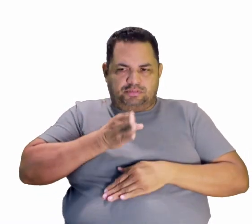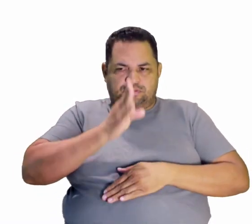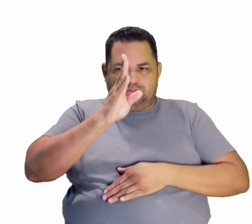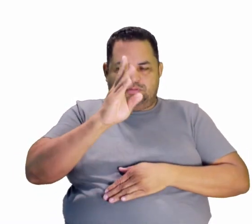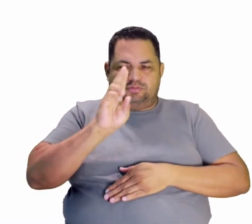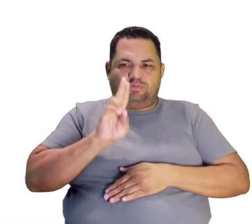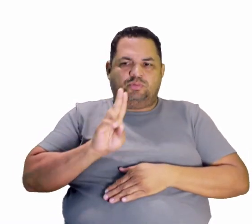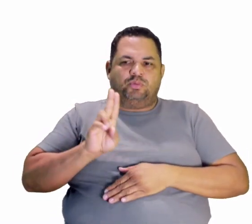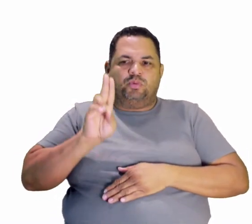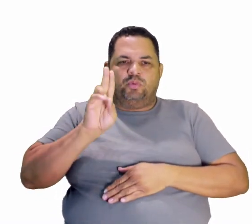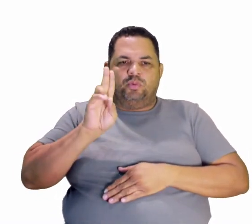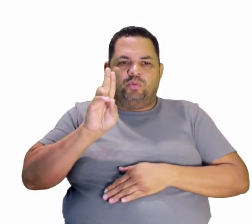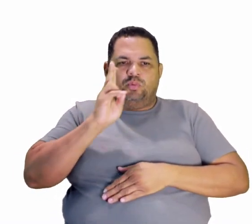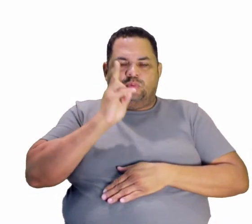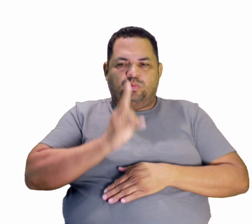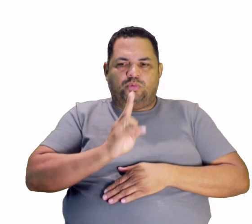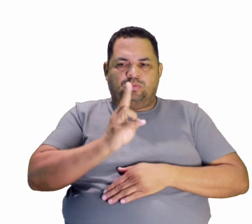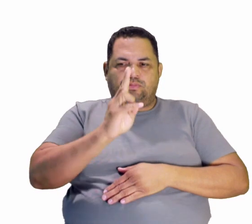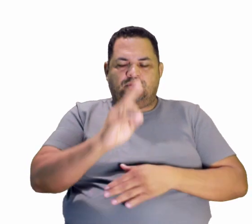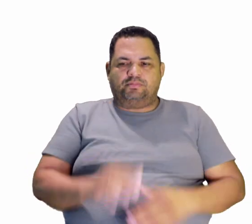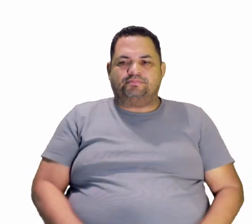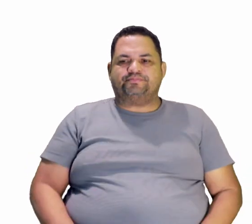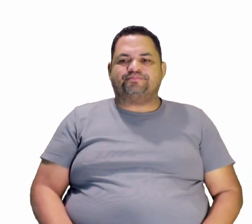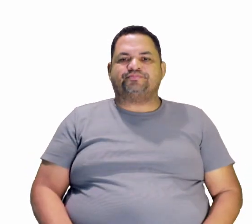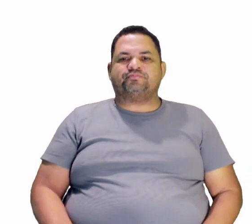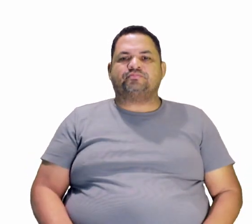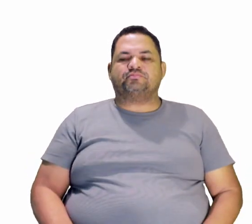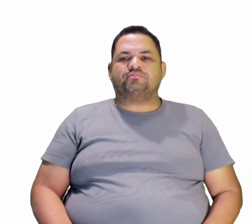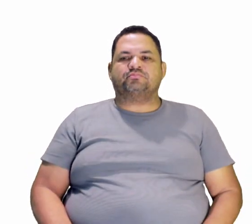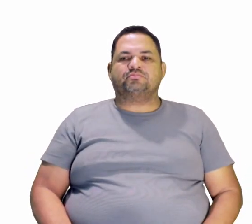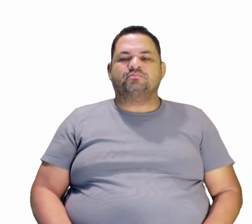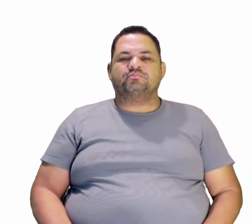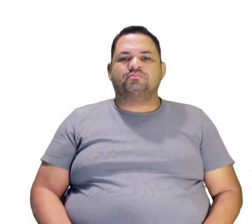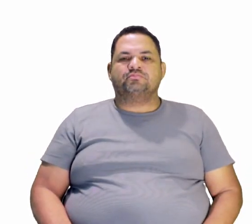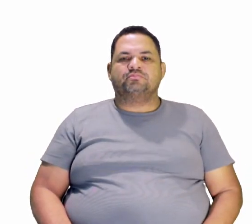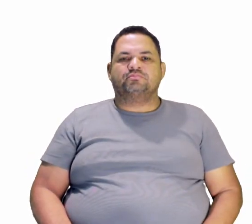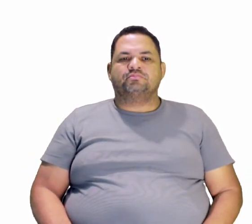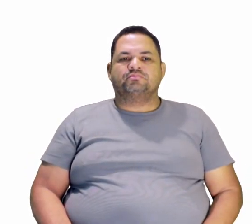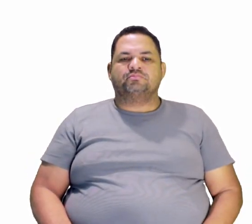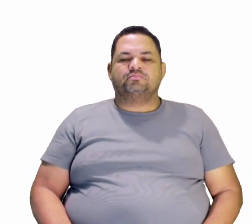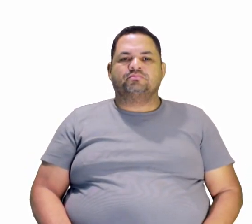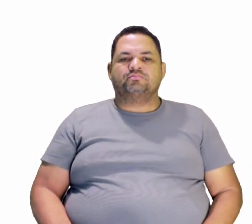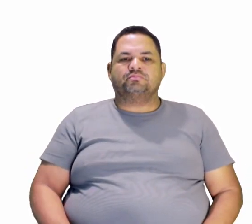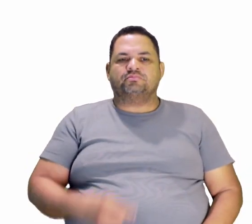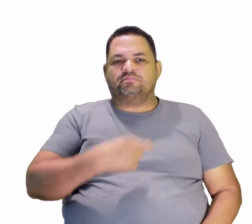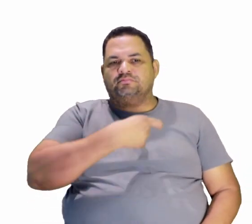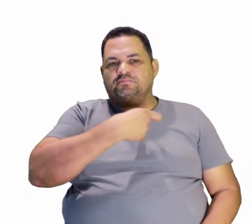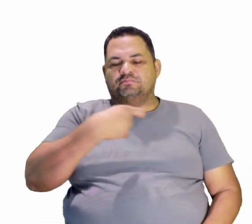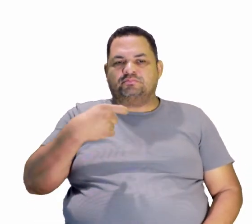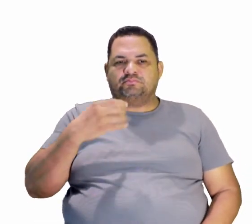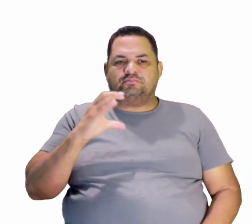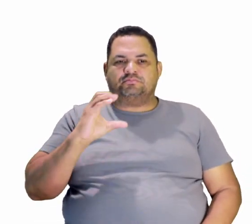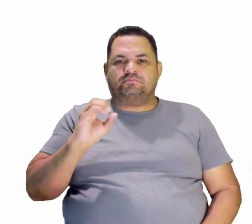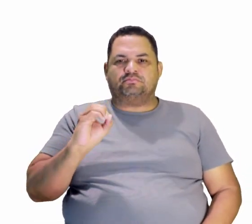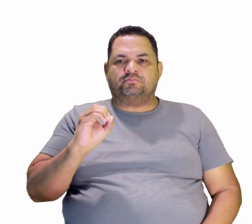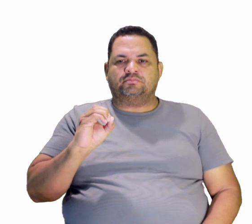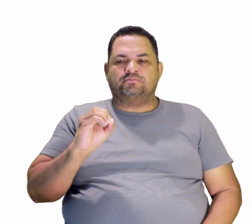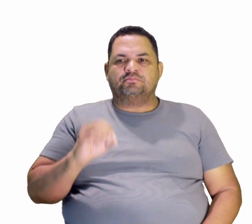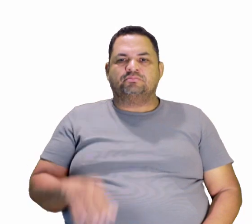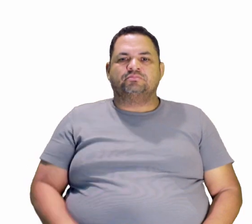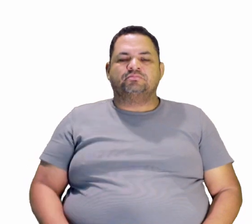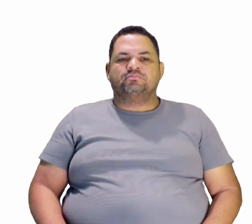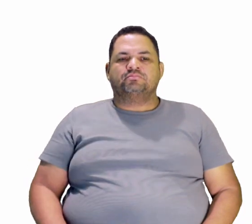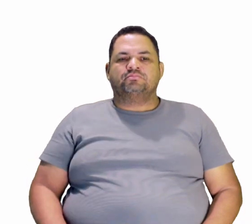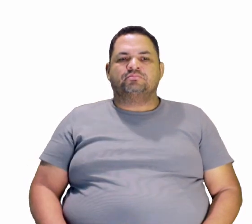altura. Então, não precisa do V0 inicial ali, né? O X0, desculpe, que a distância toda é o